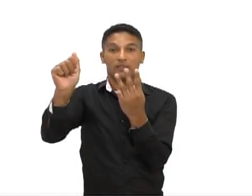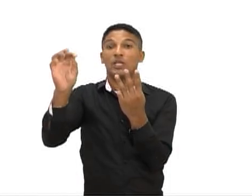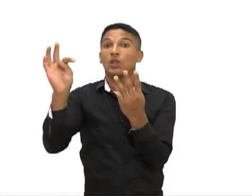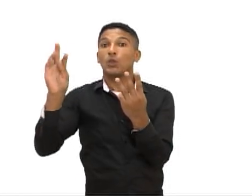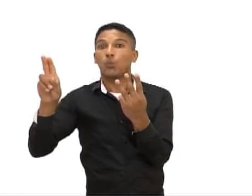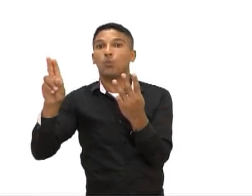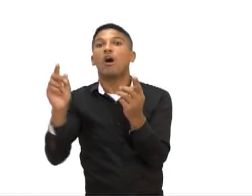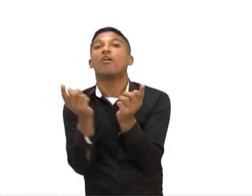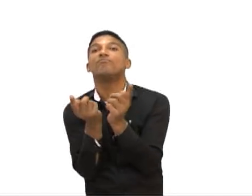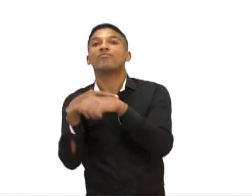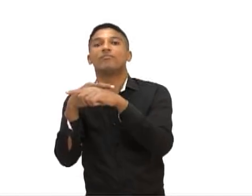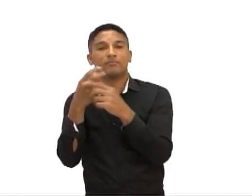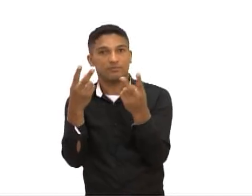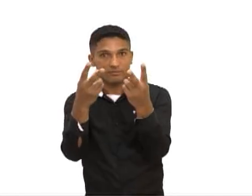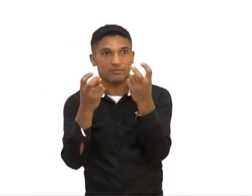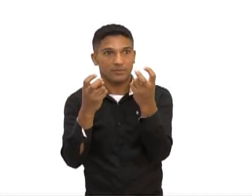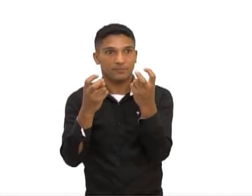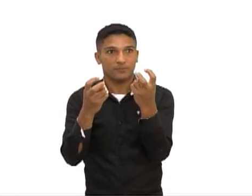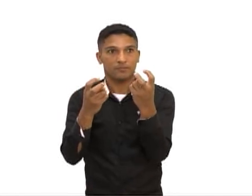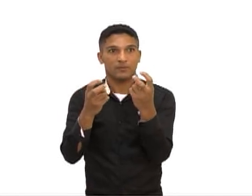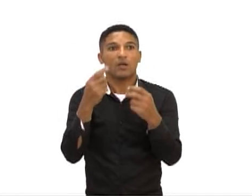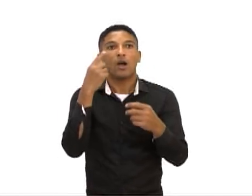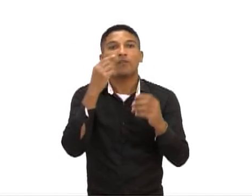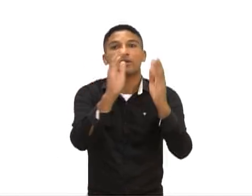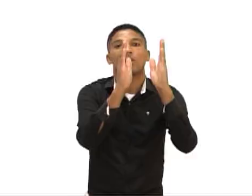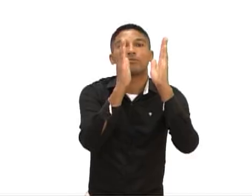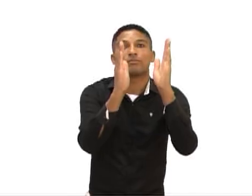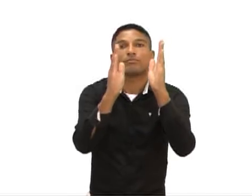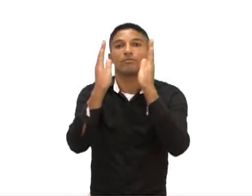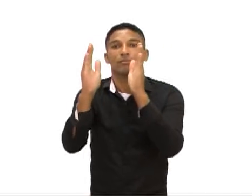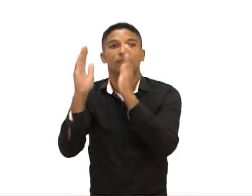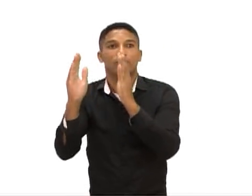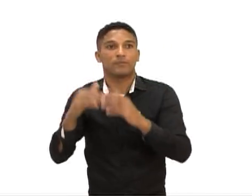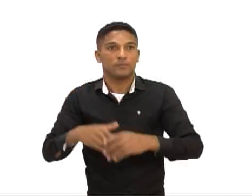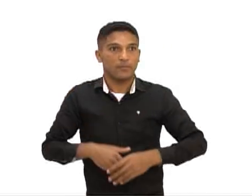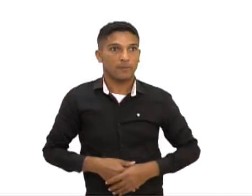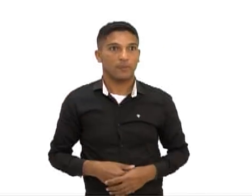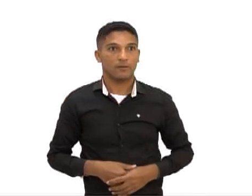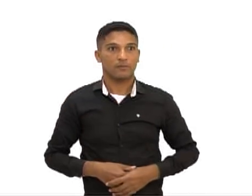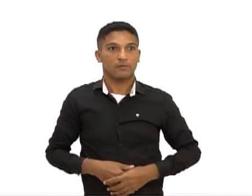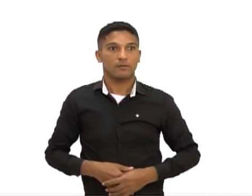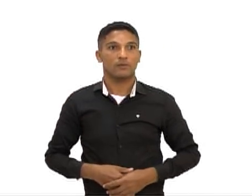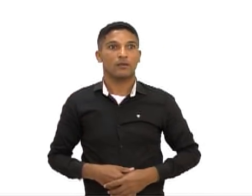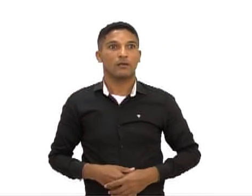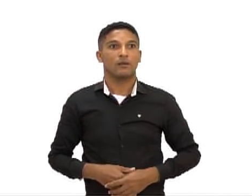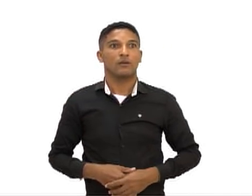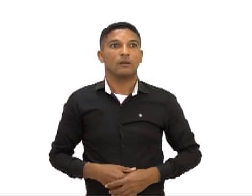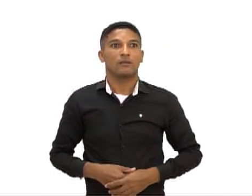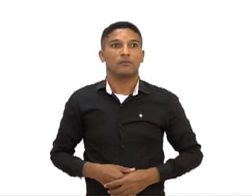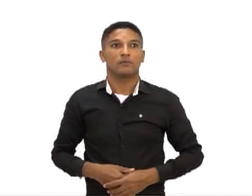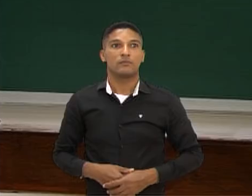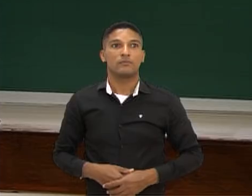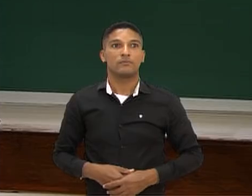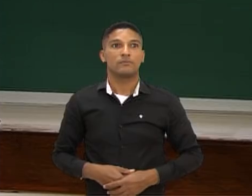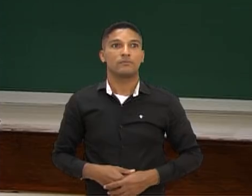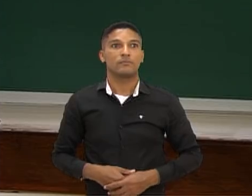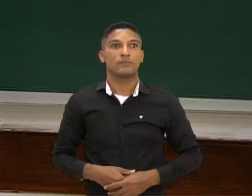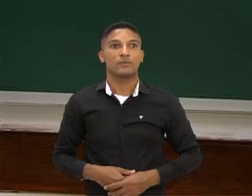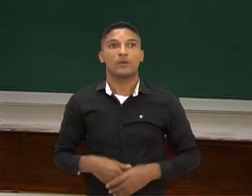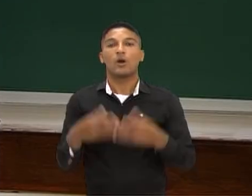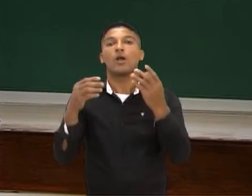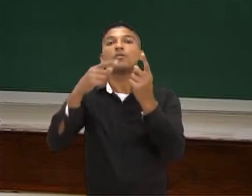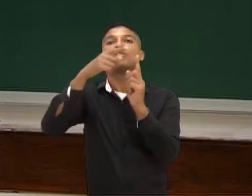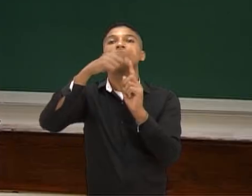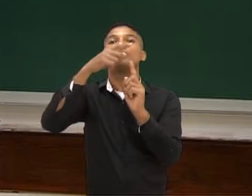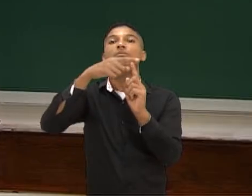e utiliza lá para o imperativo afirmativo, ficando então ajude ele, ajudemos nós e ajudem eles.